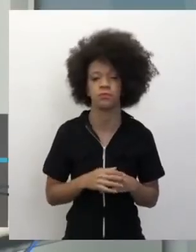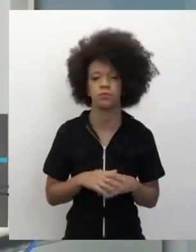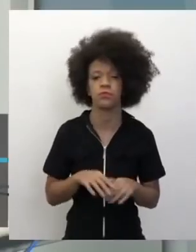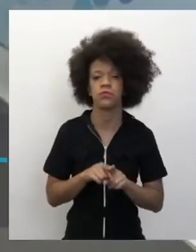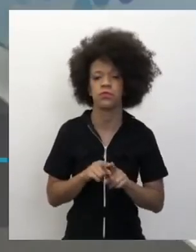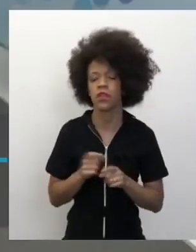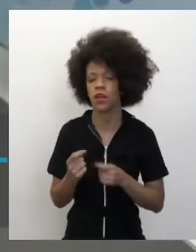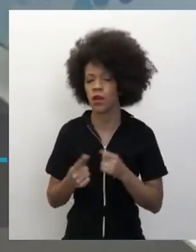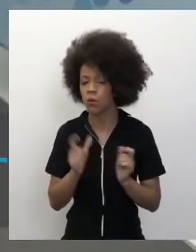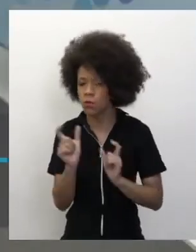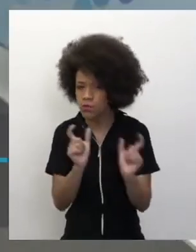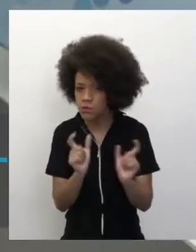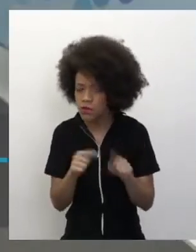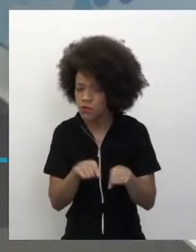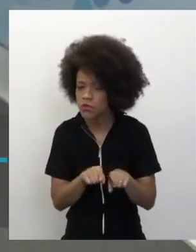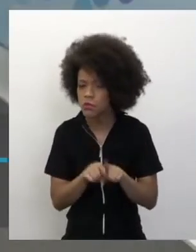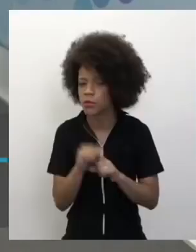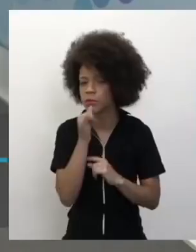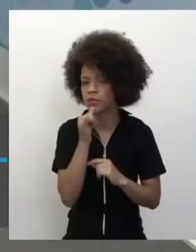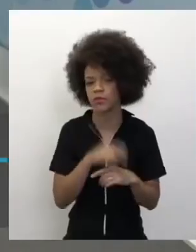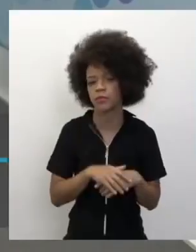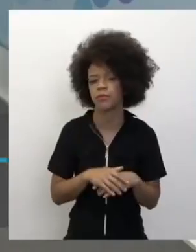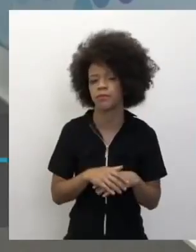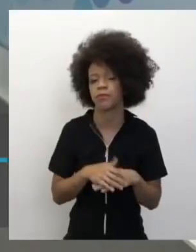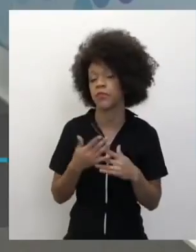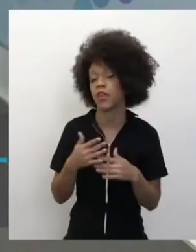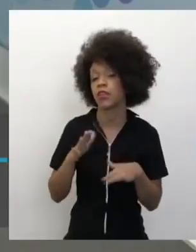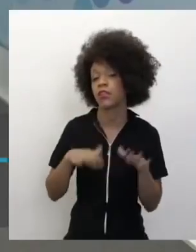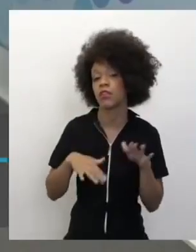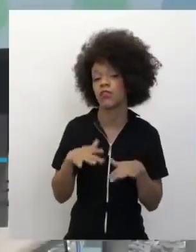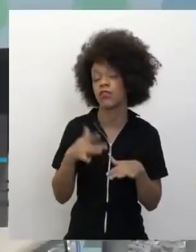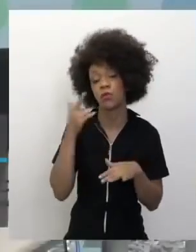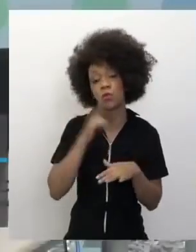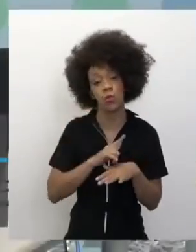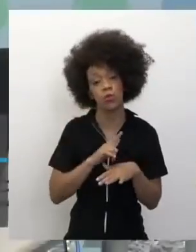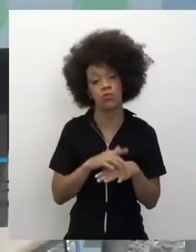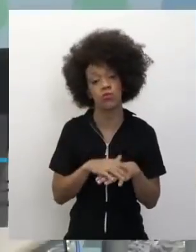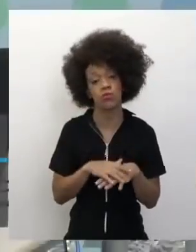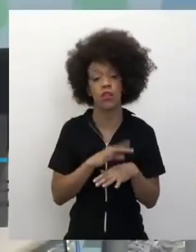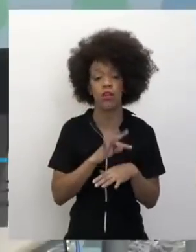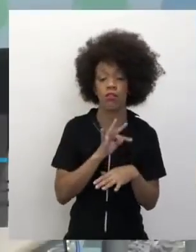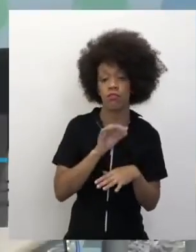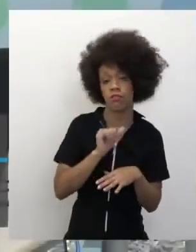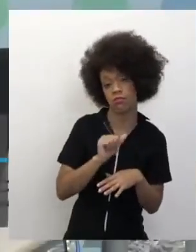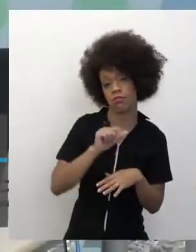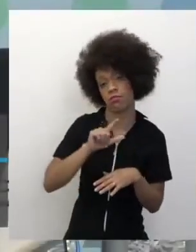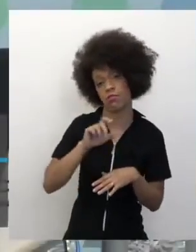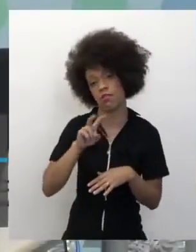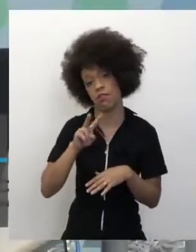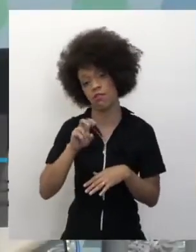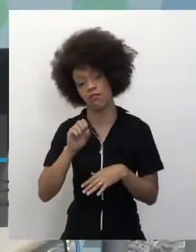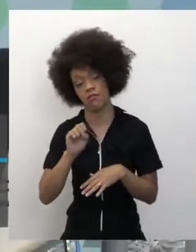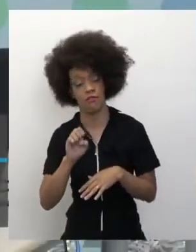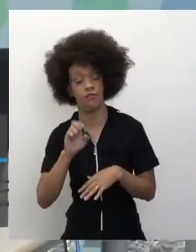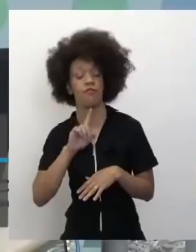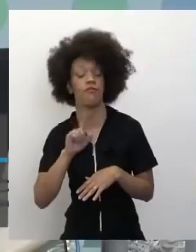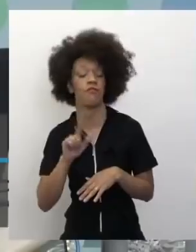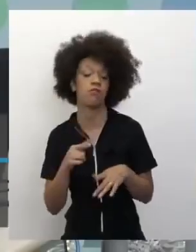Algumas palavras também, por exemplo, talvez eles não conseguissem. Vou falar talvez porque de repente um ou outro tem